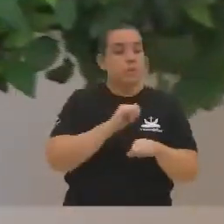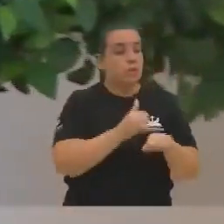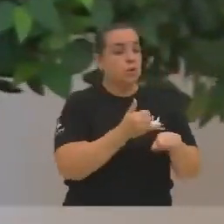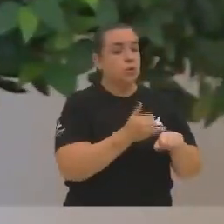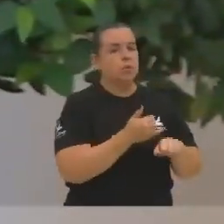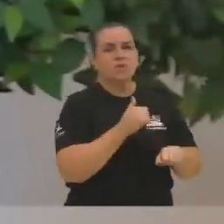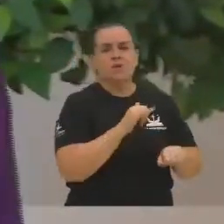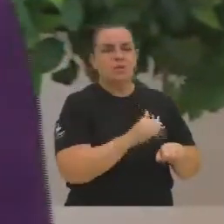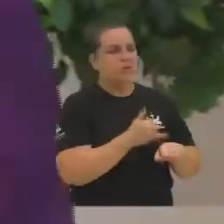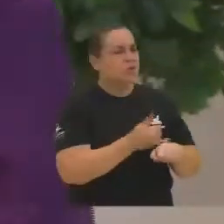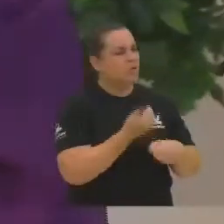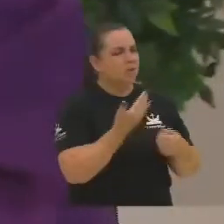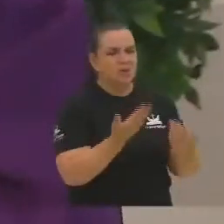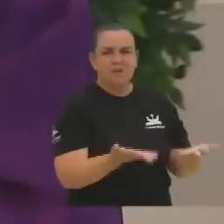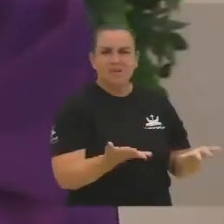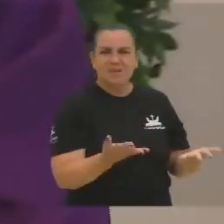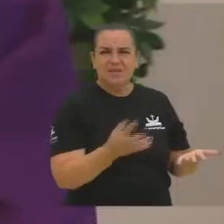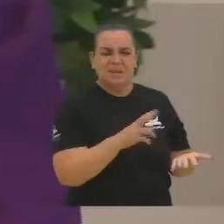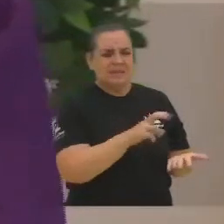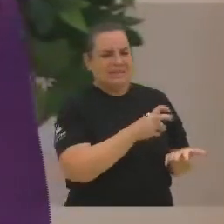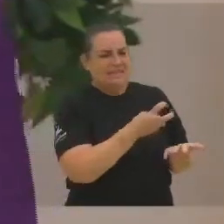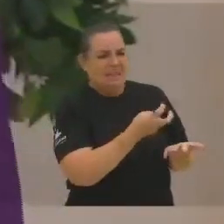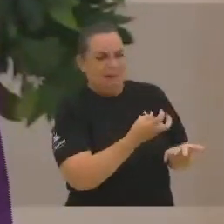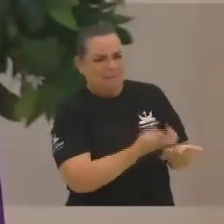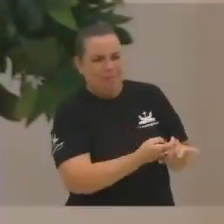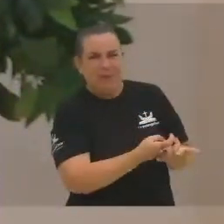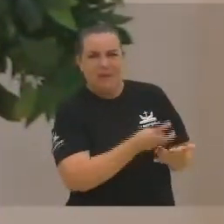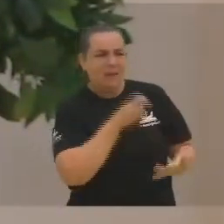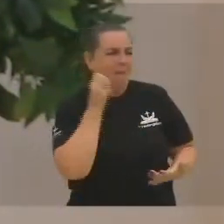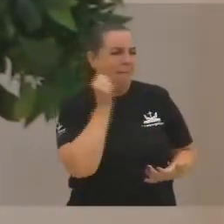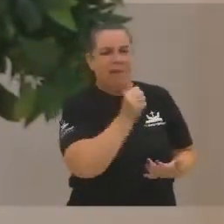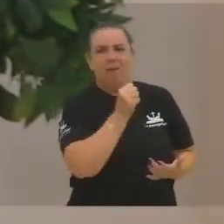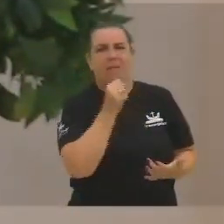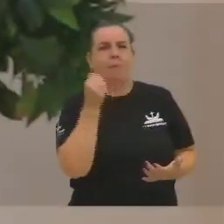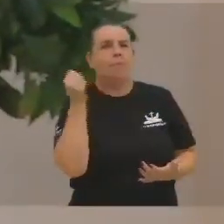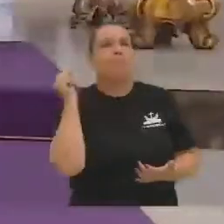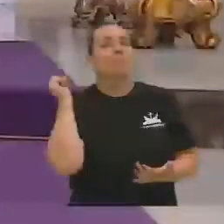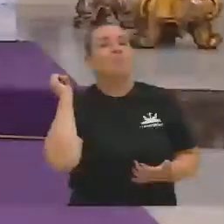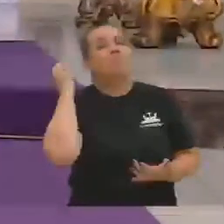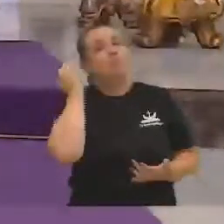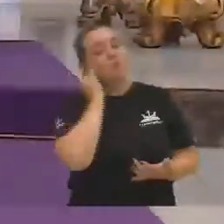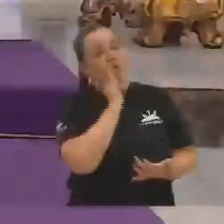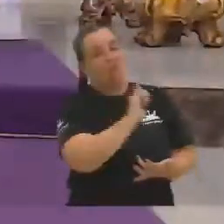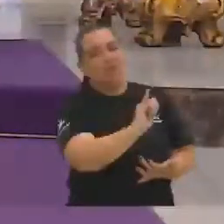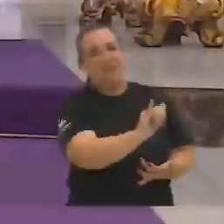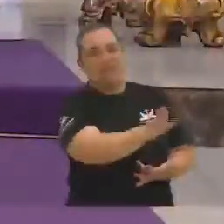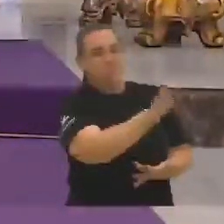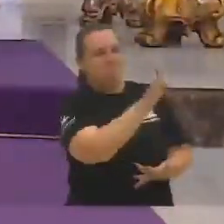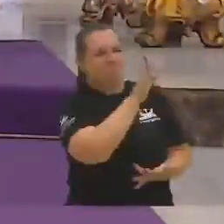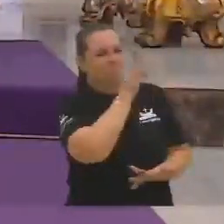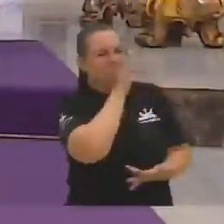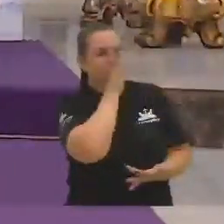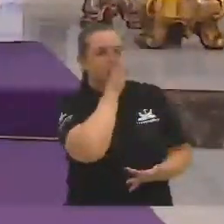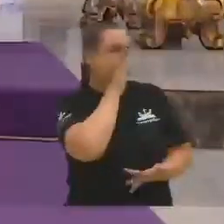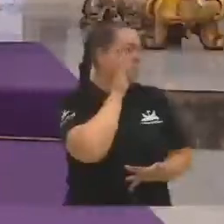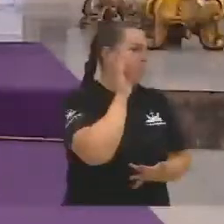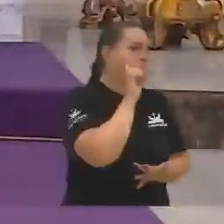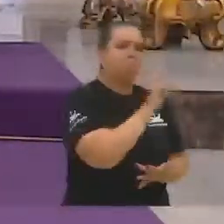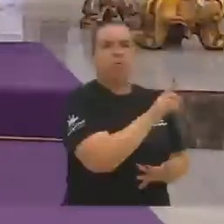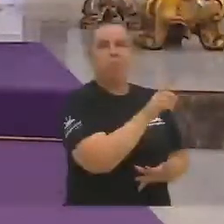diz: Jerusalém que mata os profetas, que cala a boca dos